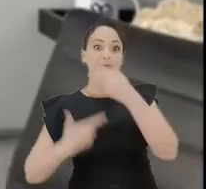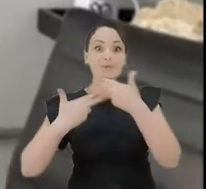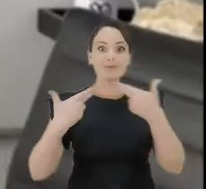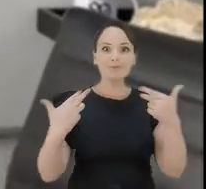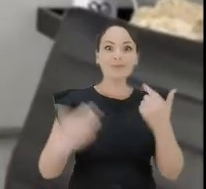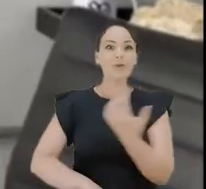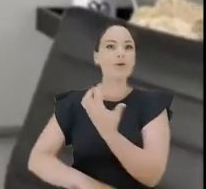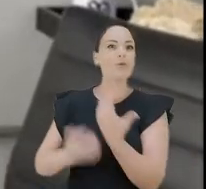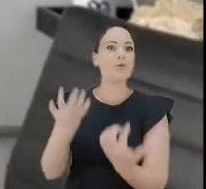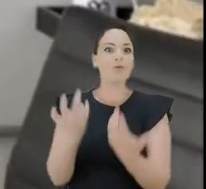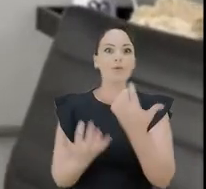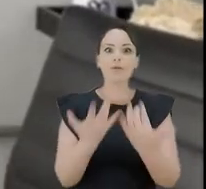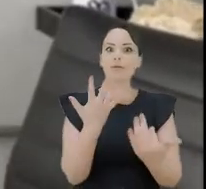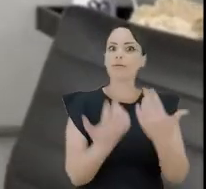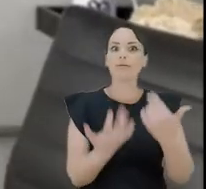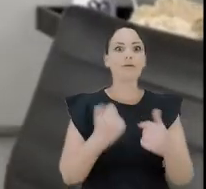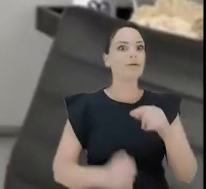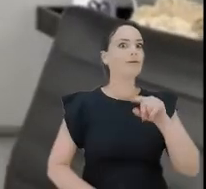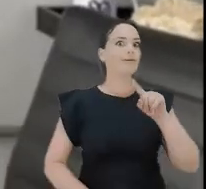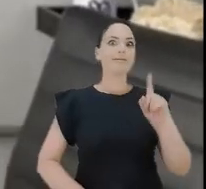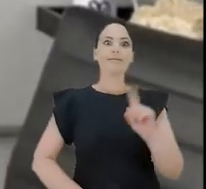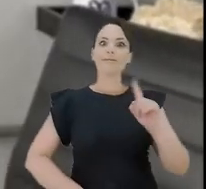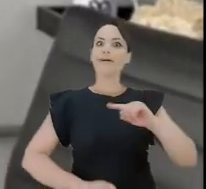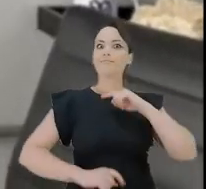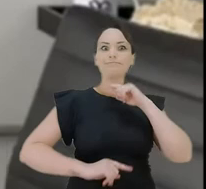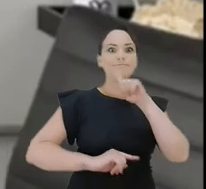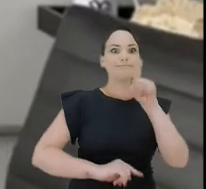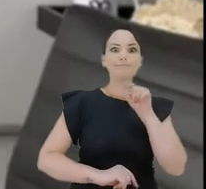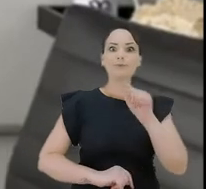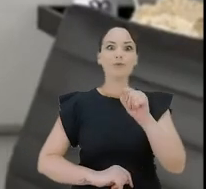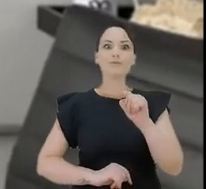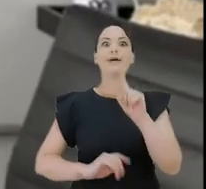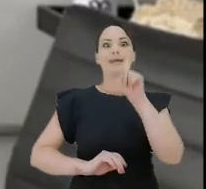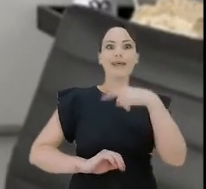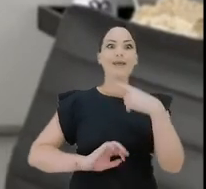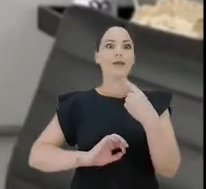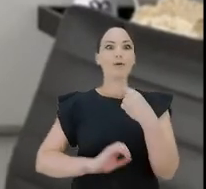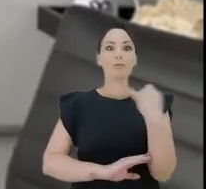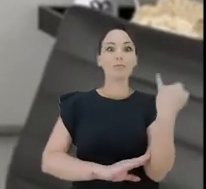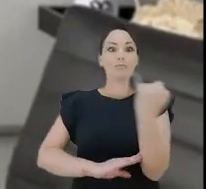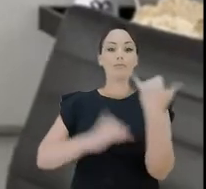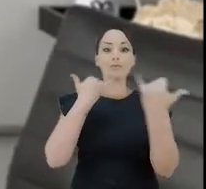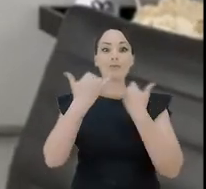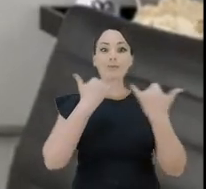nós teremos, sem dúvida alguma, um conteúdo muito rico para engrandecer as